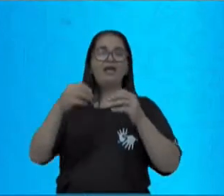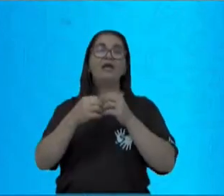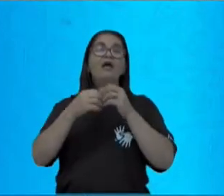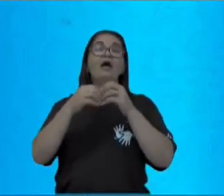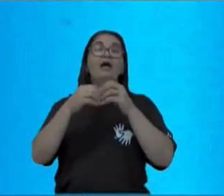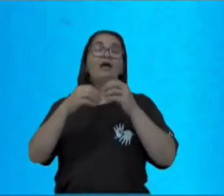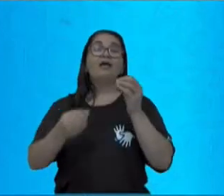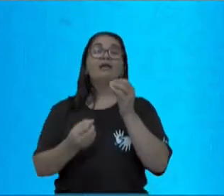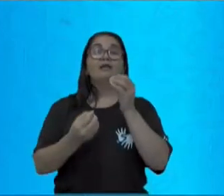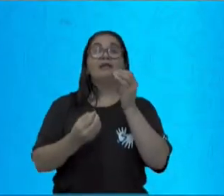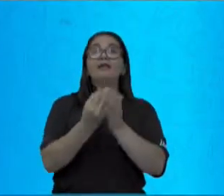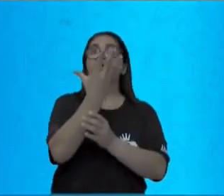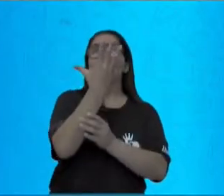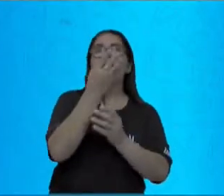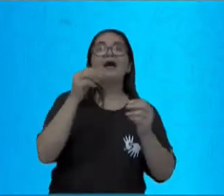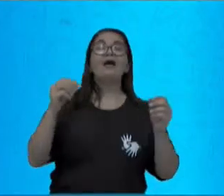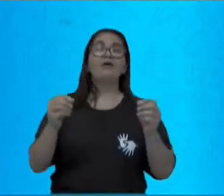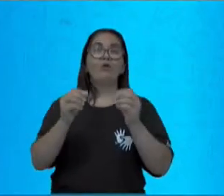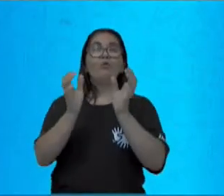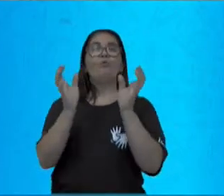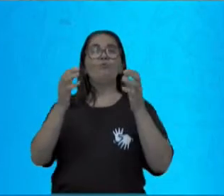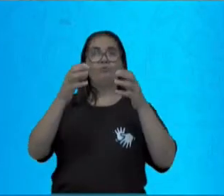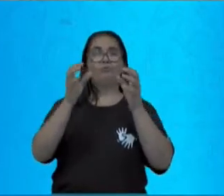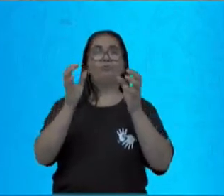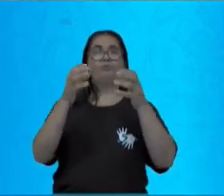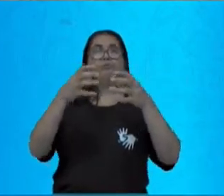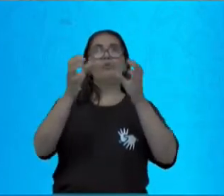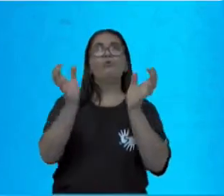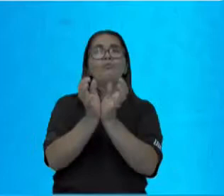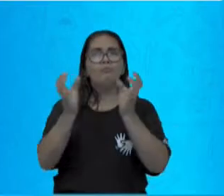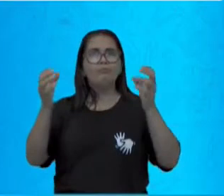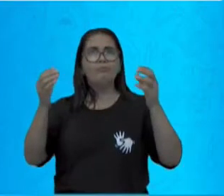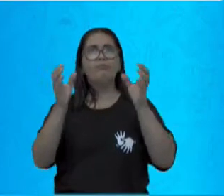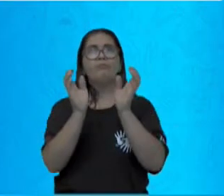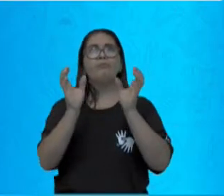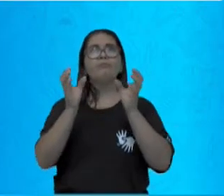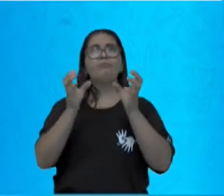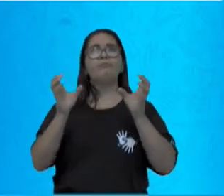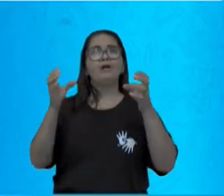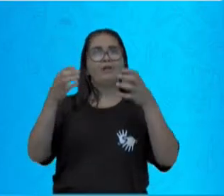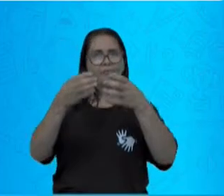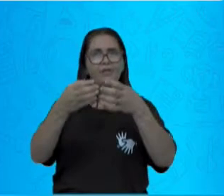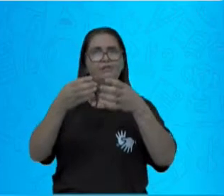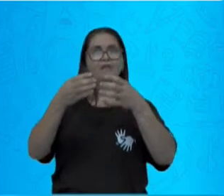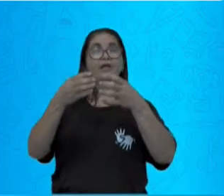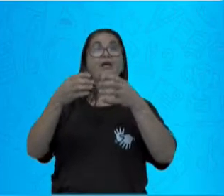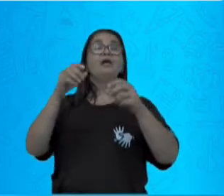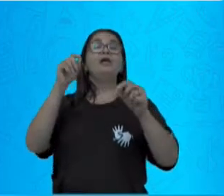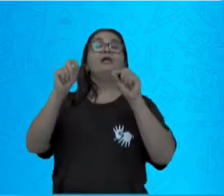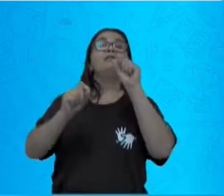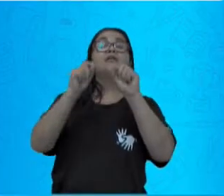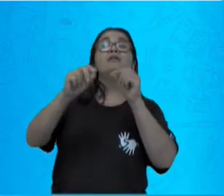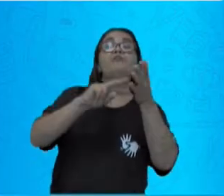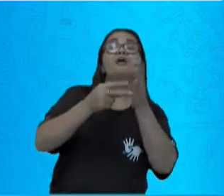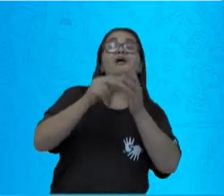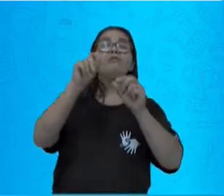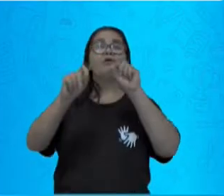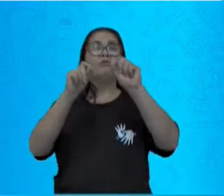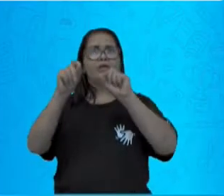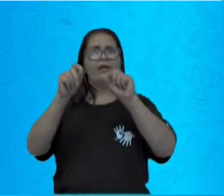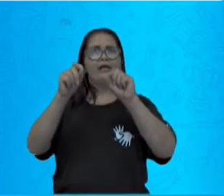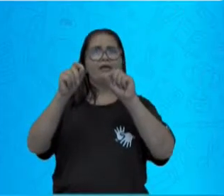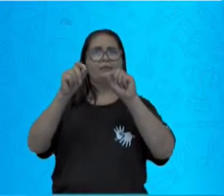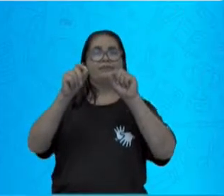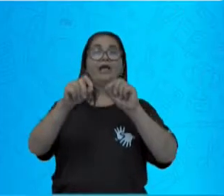do parlamento, eles exigiram que o rei assinasse a petição de direitos, que